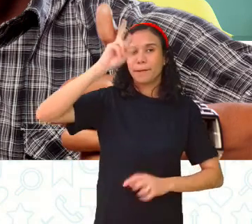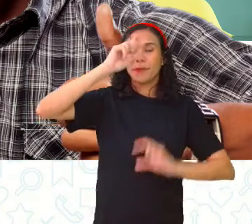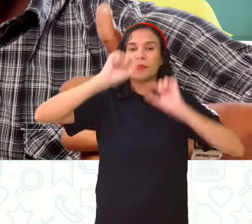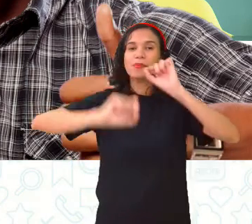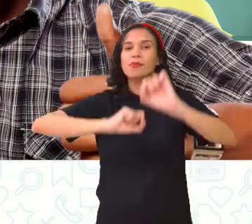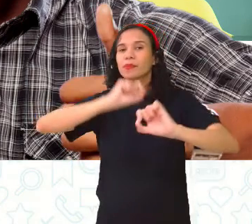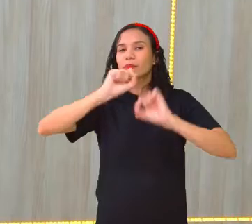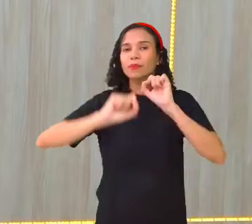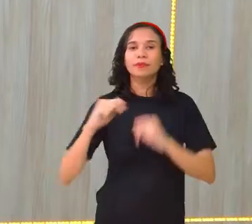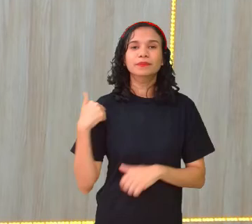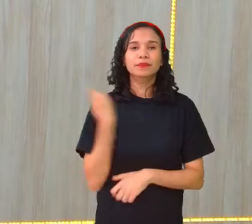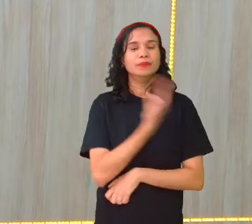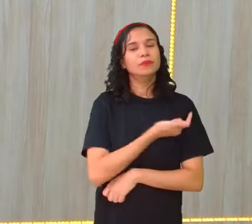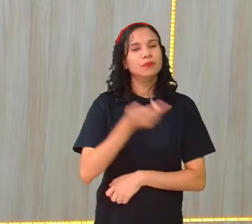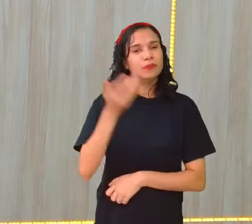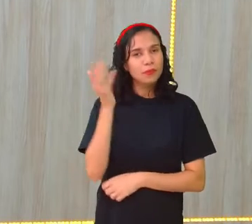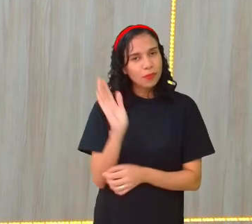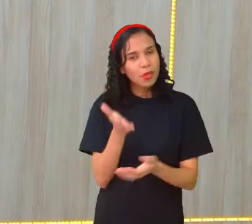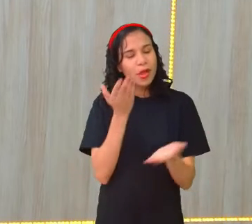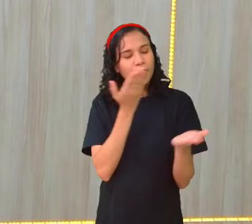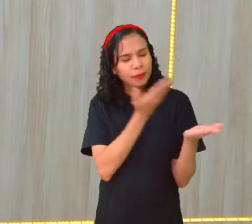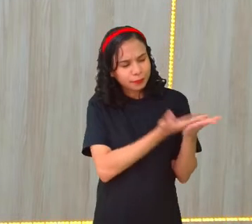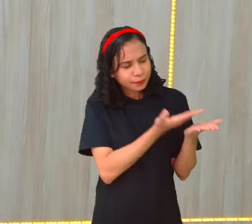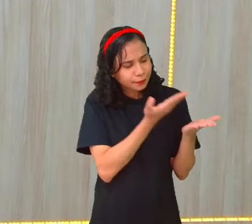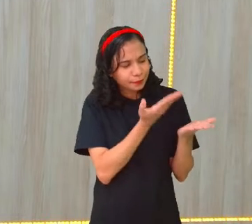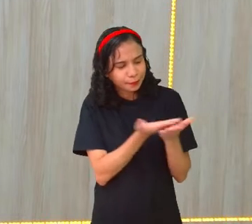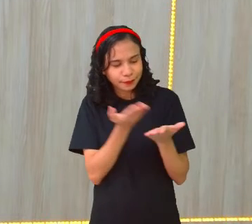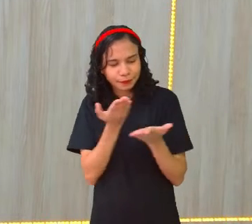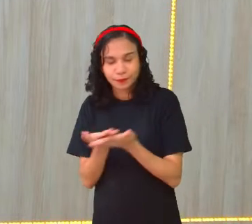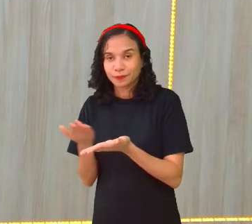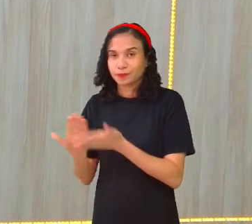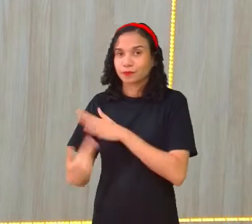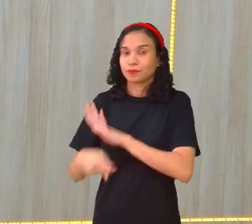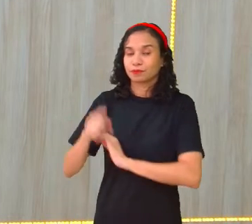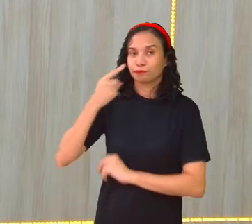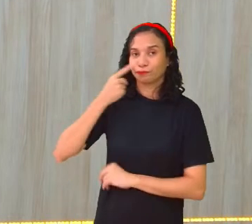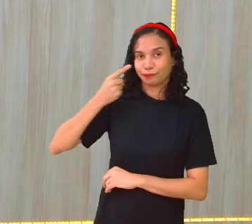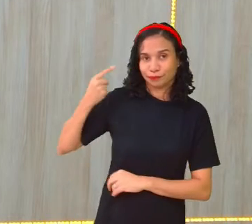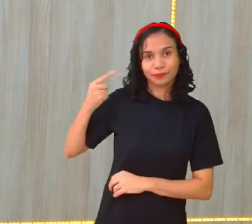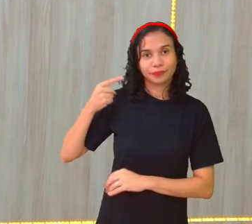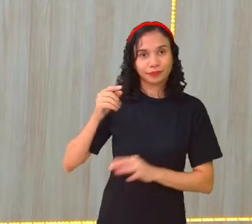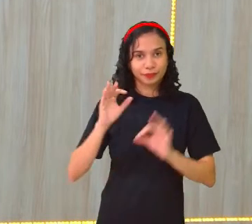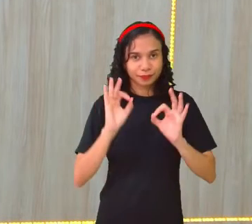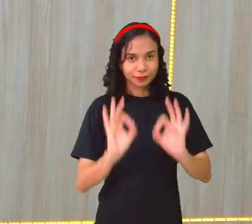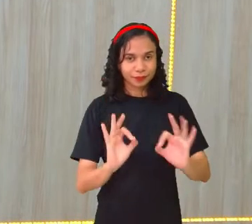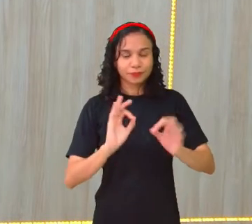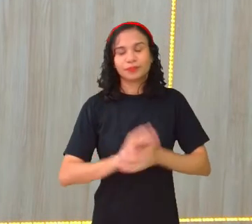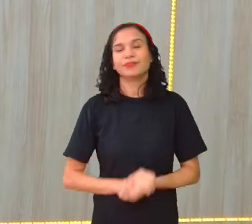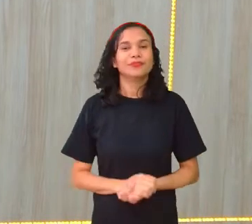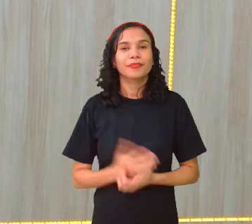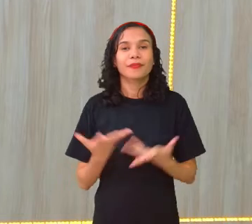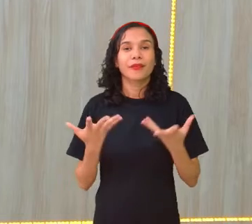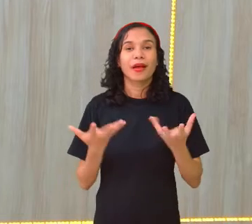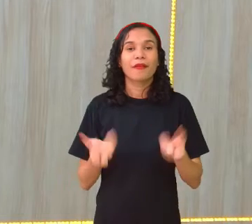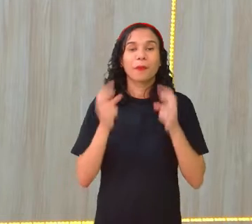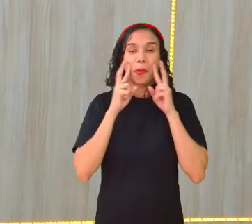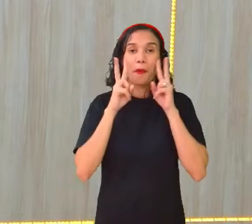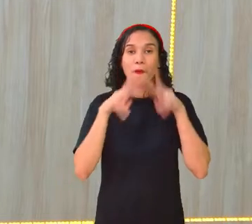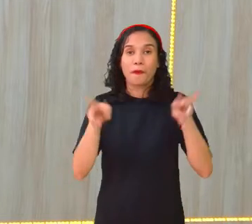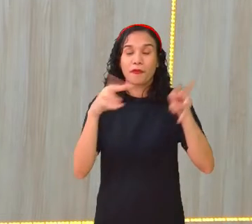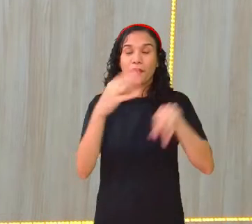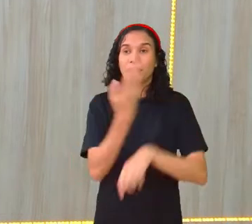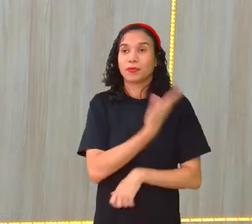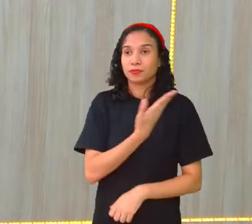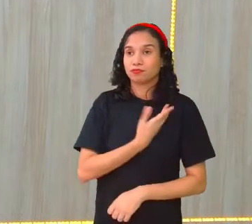relembrar o que a gente já trabalhou, né, nas aulas anteriores, ok? Então, vejam só aí, o